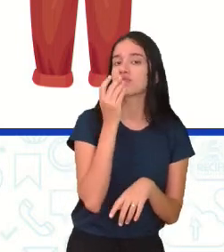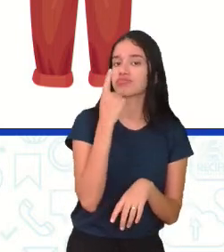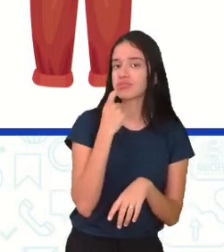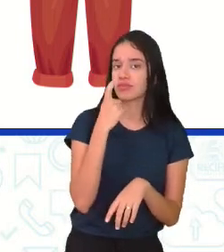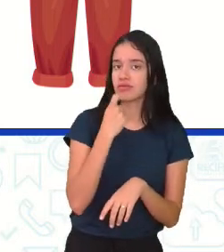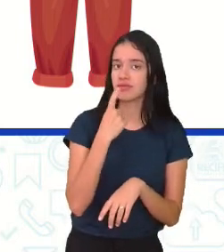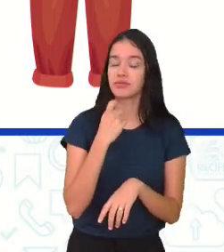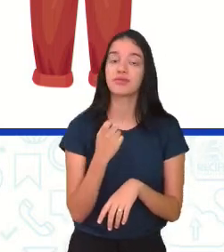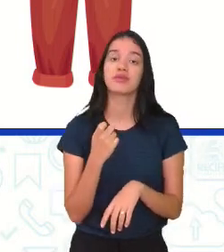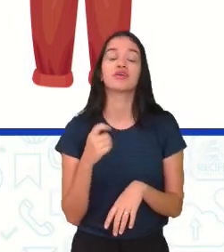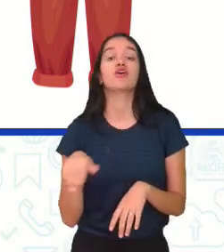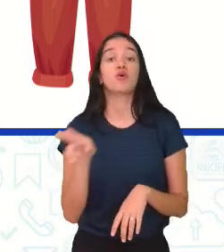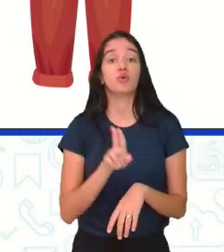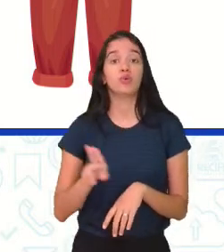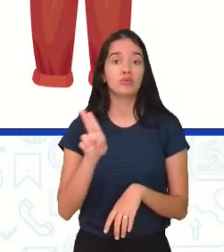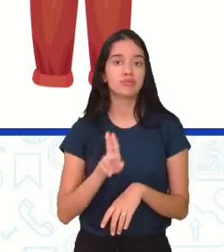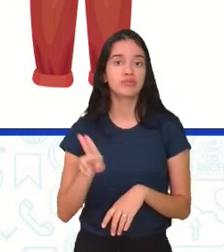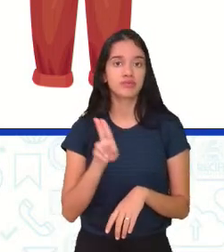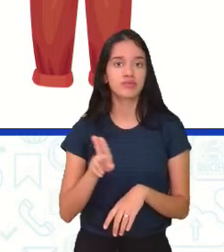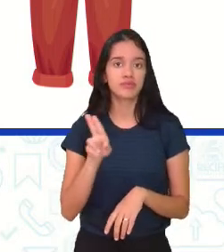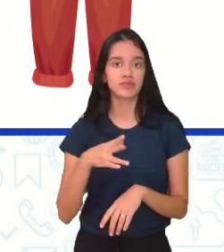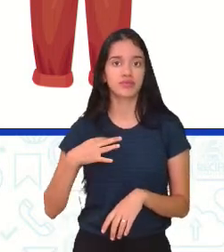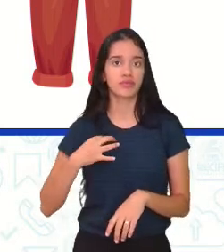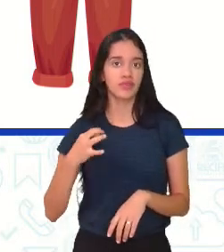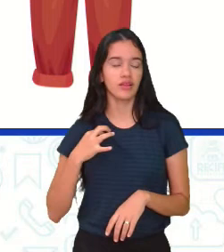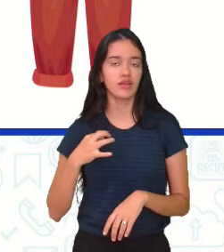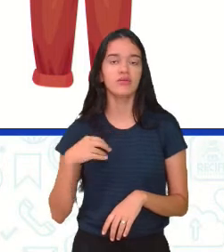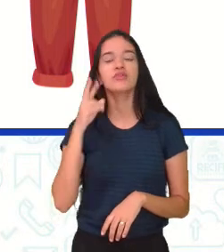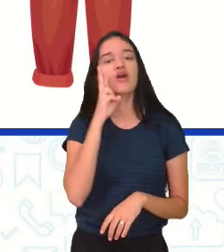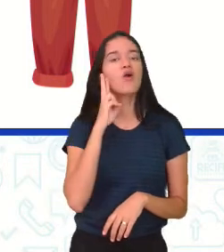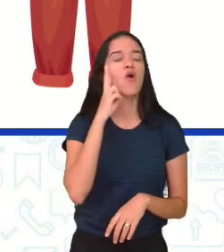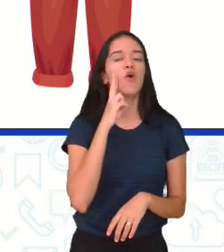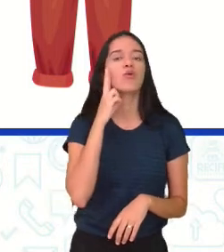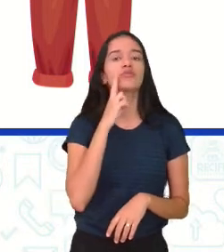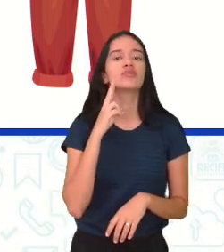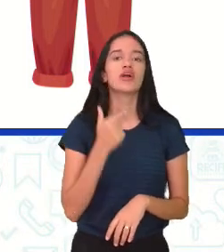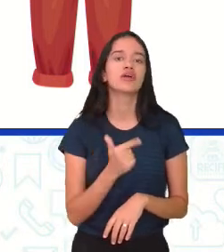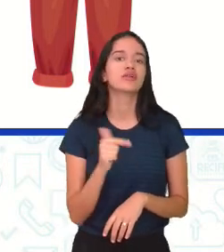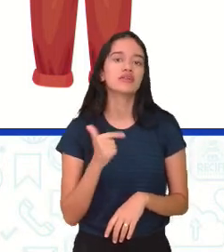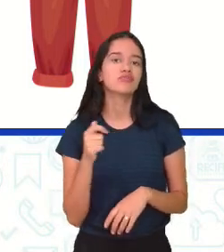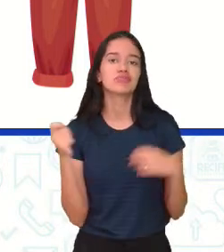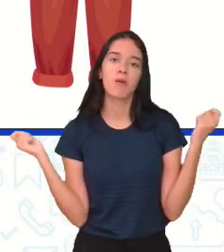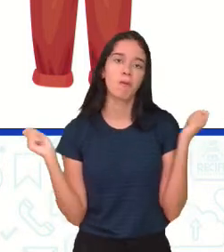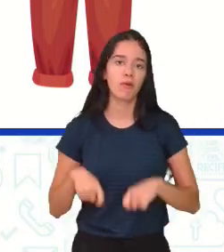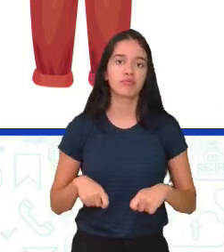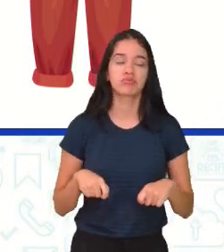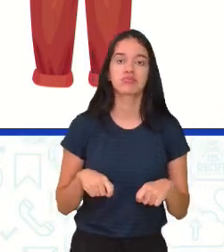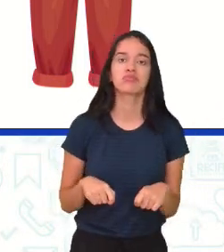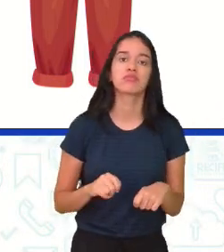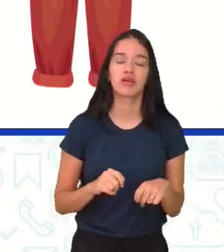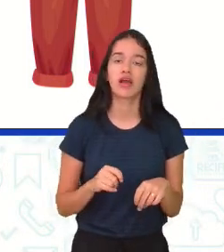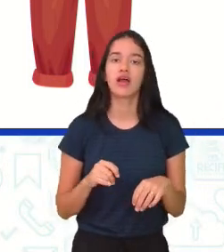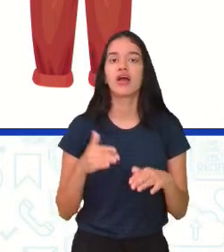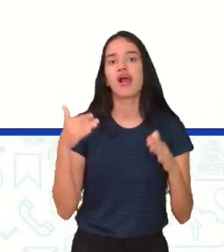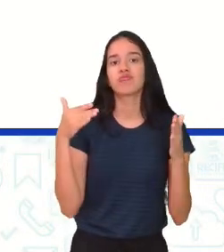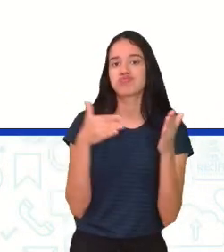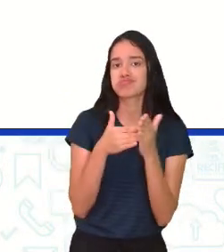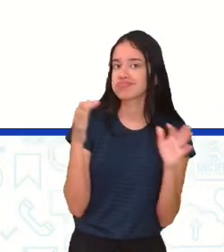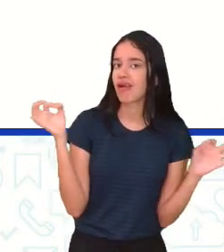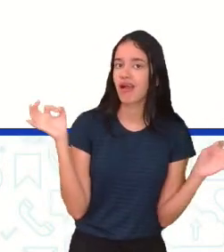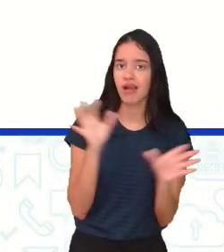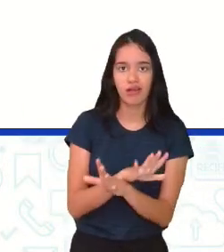certo? Utilizando a blusa rosa, a gente não tem mais nenhuma possibilidade. Já se esgotaram,